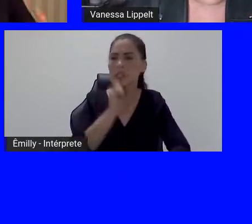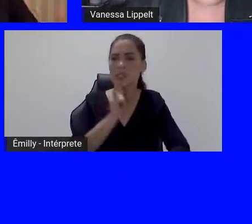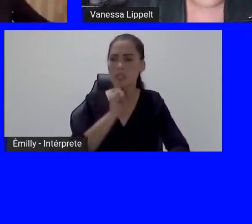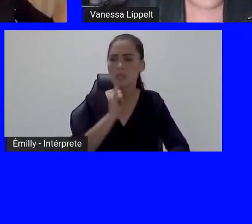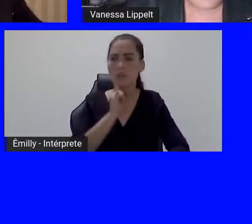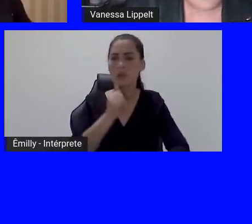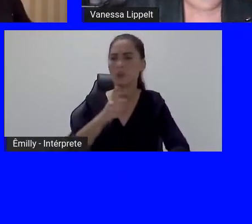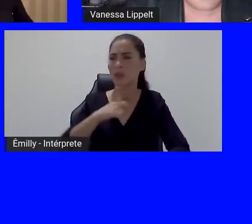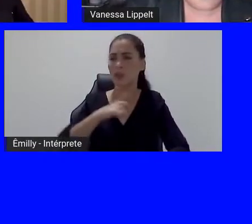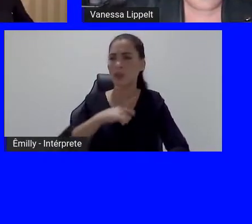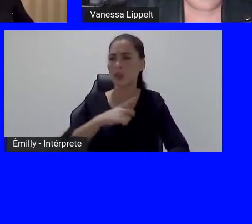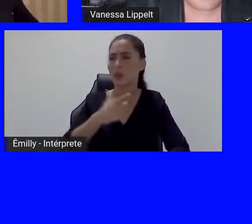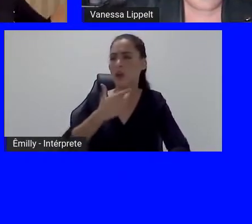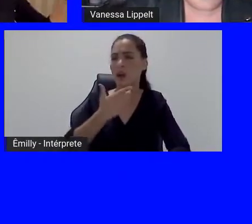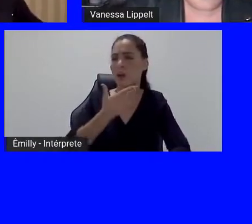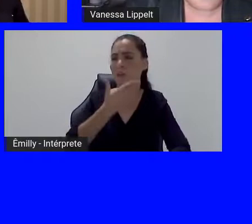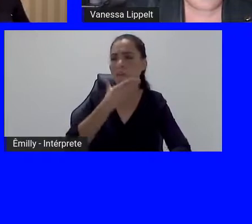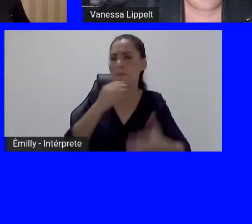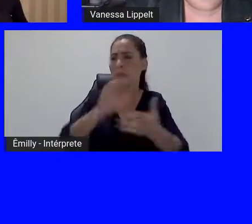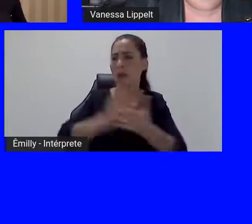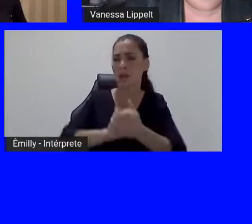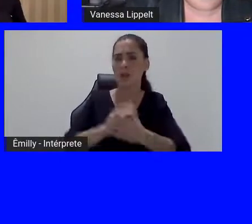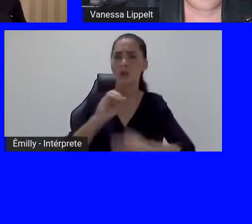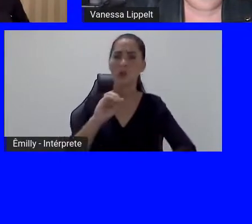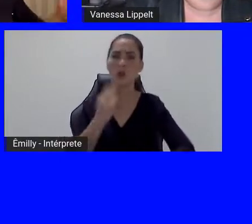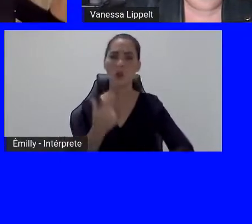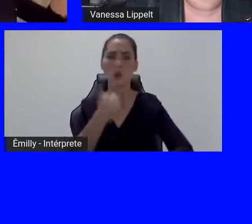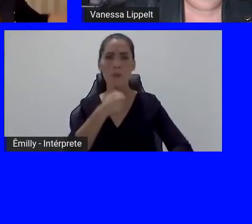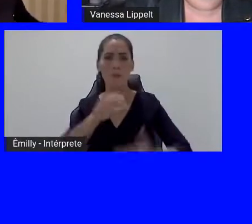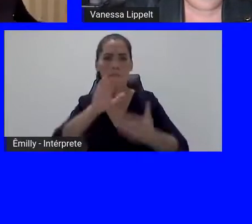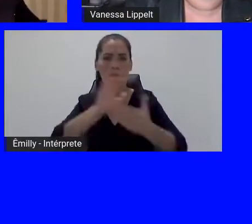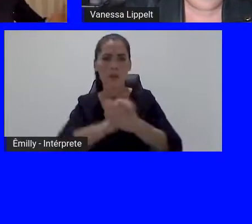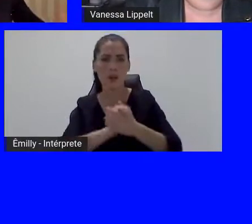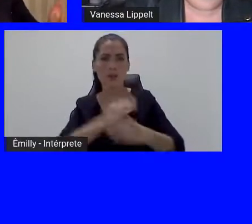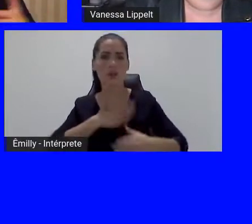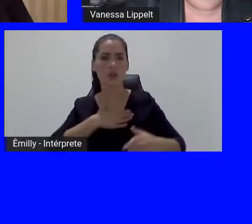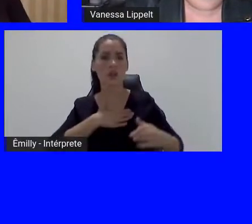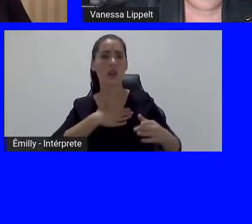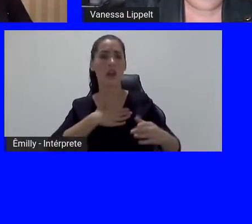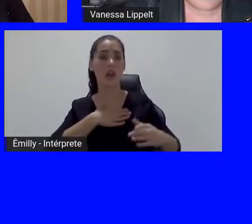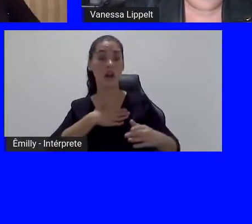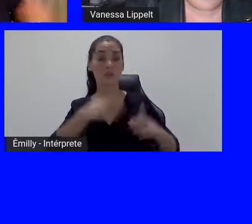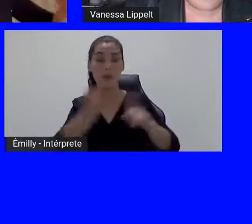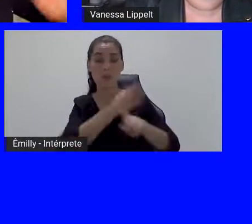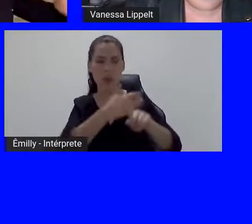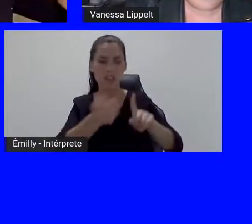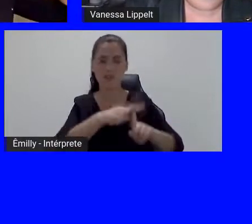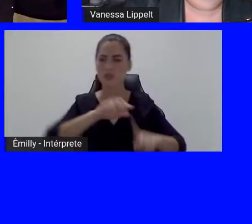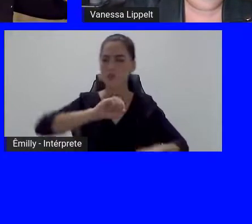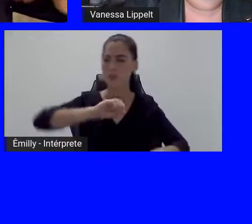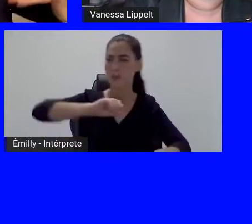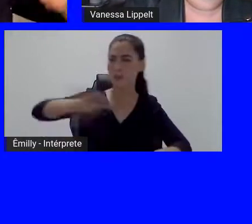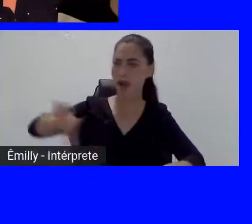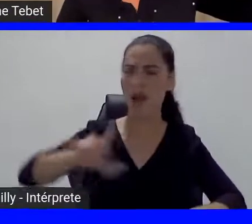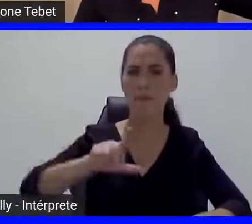para fora porque eu não vou... Preciso romper esse ciclo de violência porque meus filhos não podem crescer nesse ambiente para